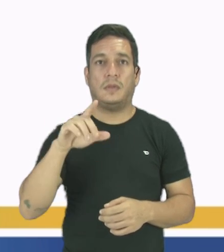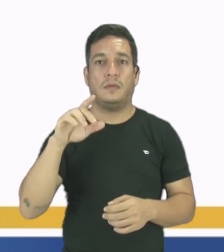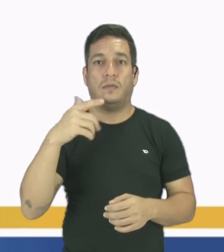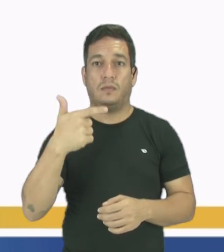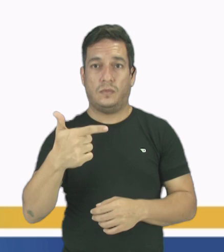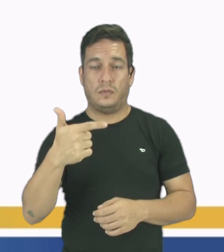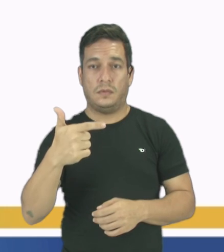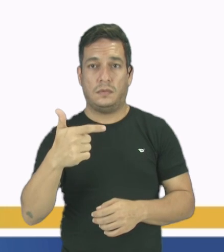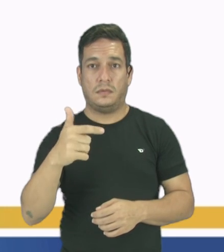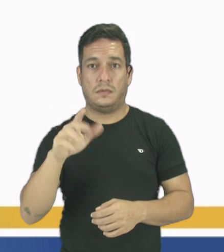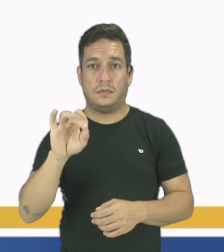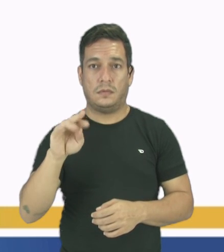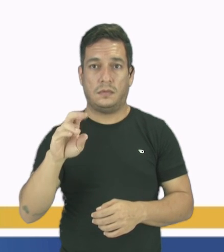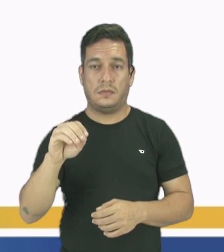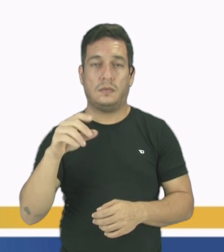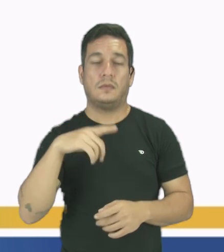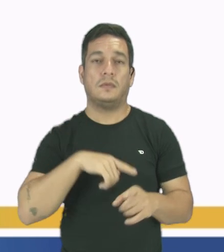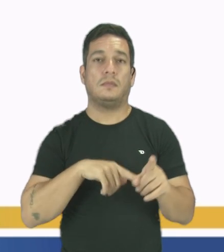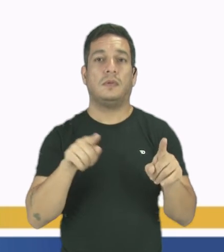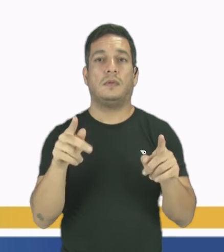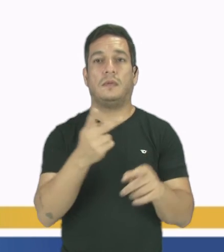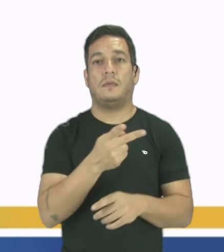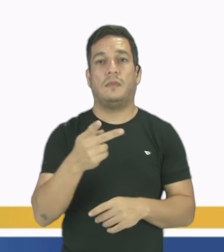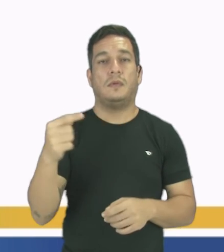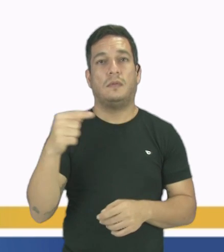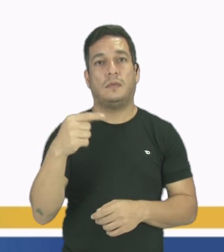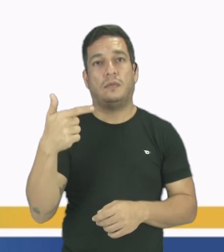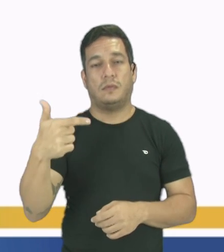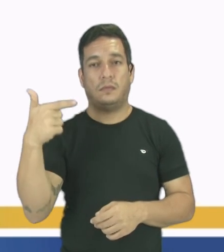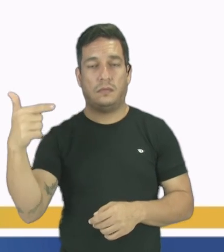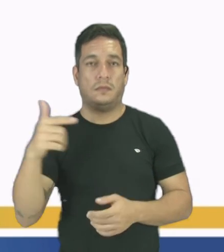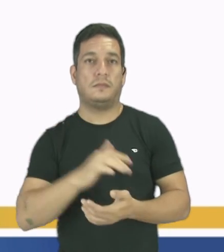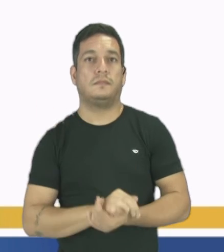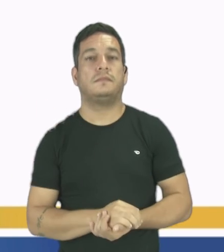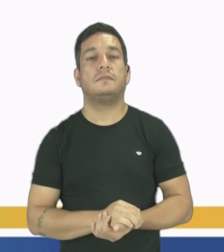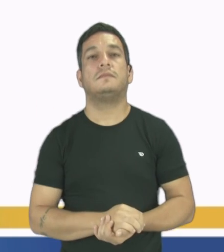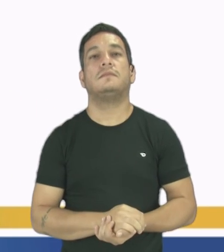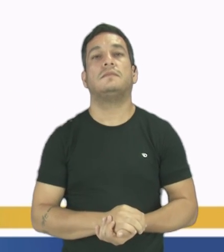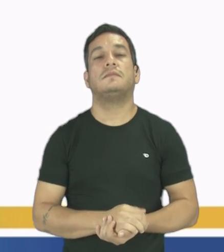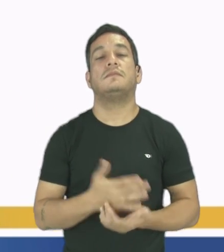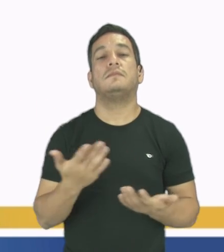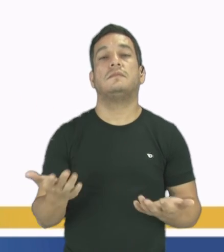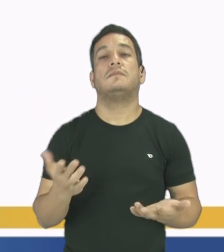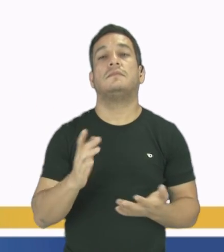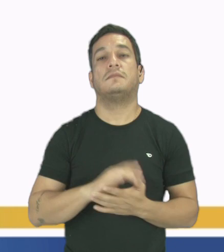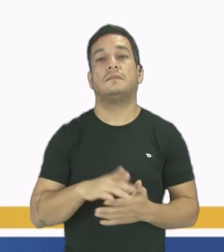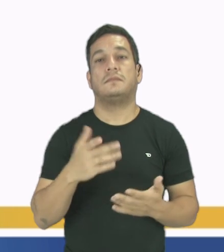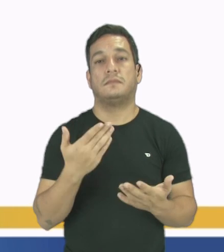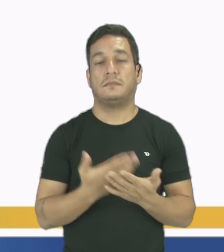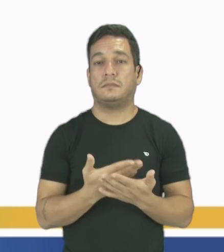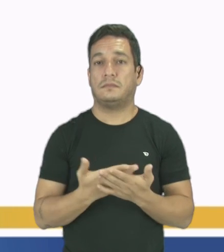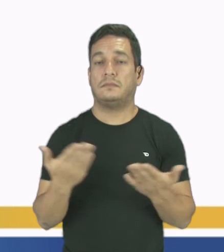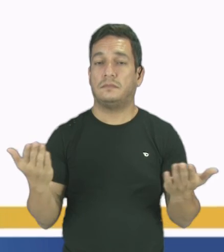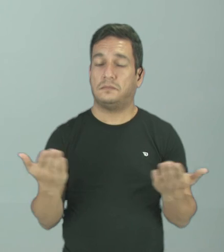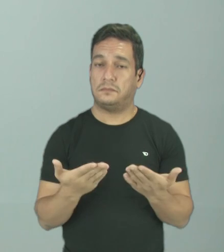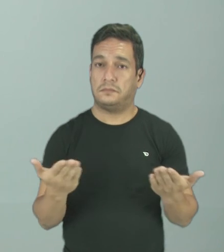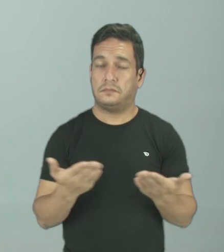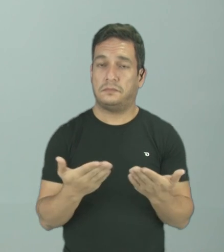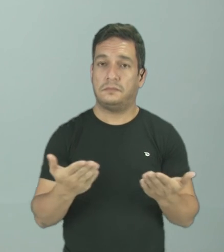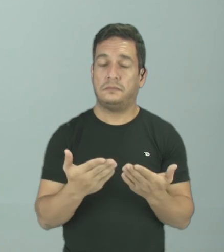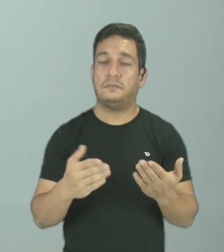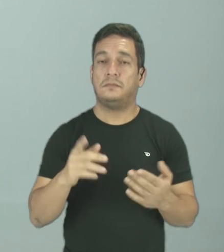2, com os par ordenados menos 2 e 2. Gente, esse é o nosso estudo em